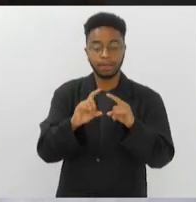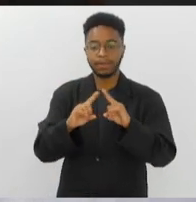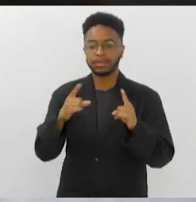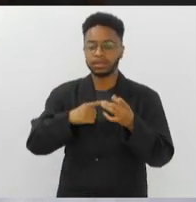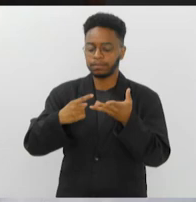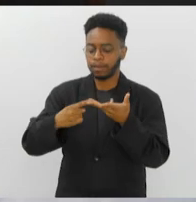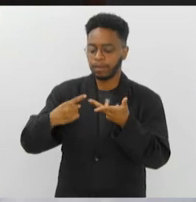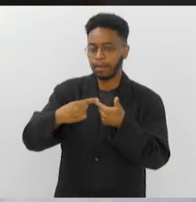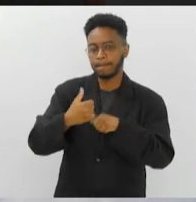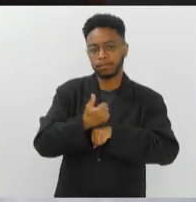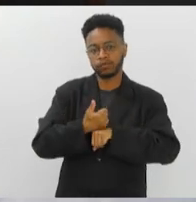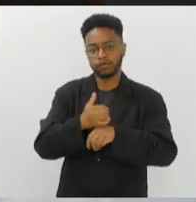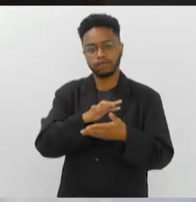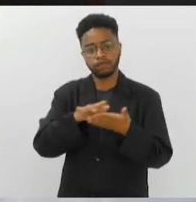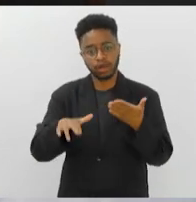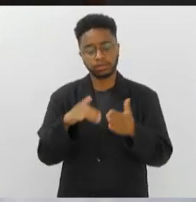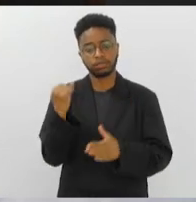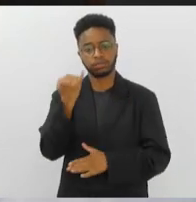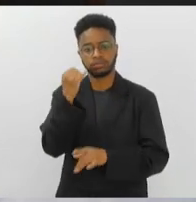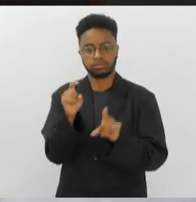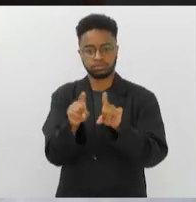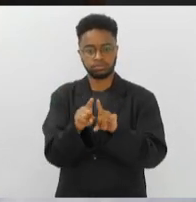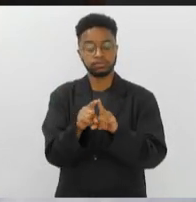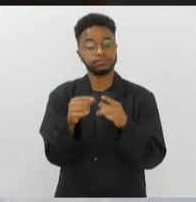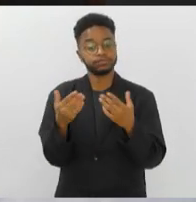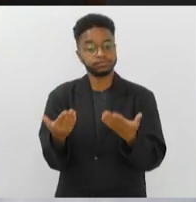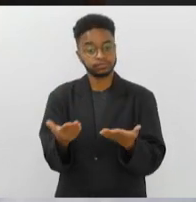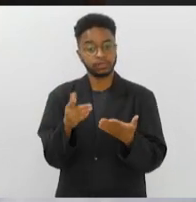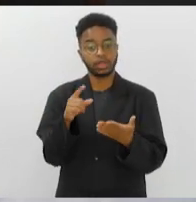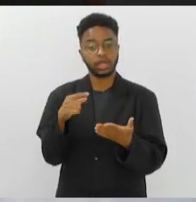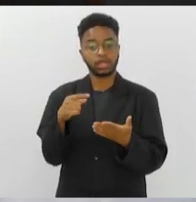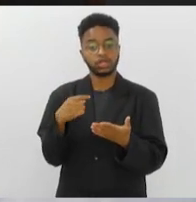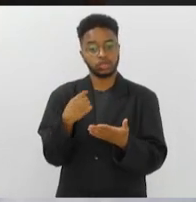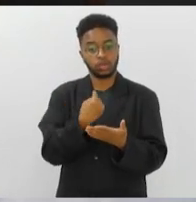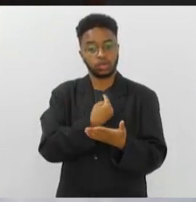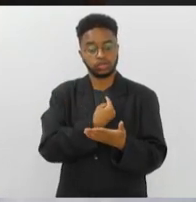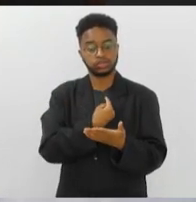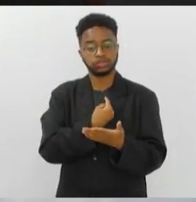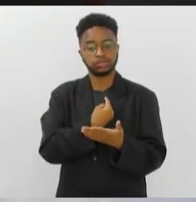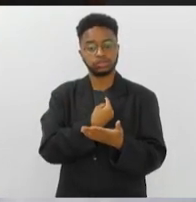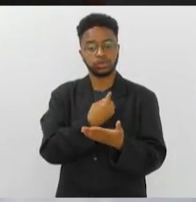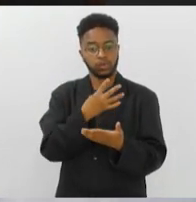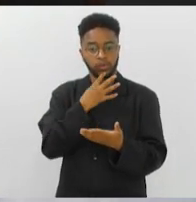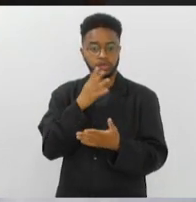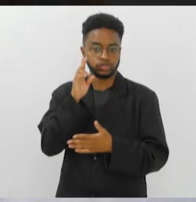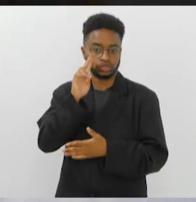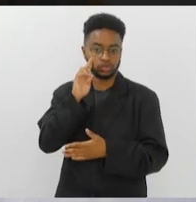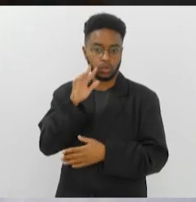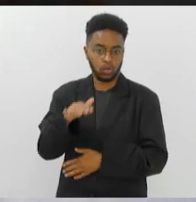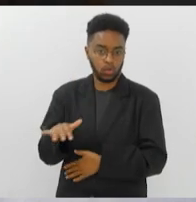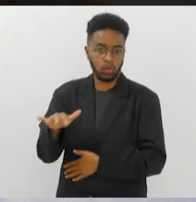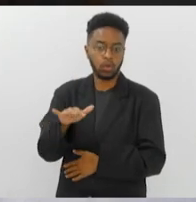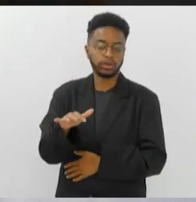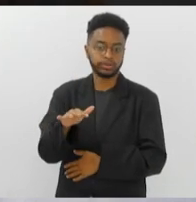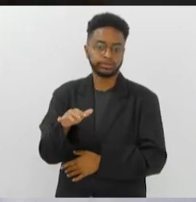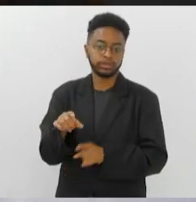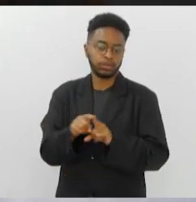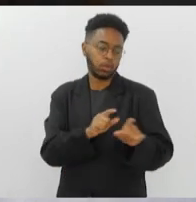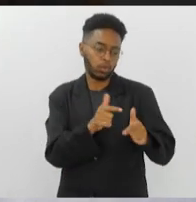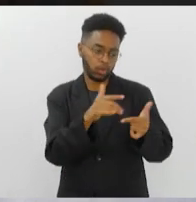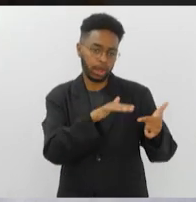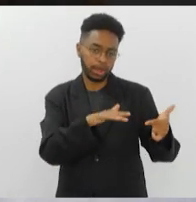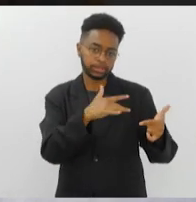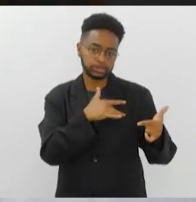de profissionais que são fundamentais. E a gente, na história da luta antimanicomial, mais do que talvez em qualquer outra área da saúde, a gente